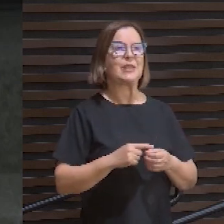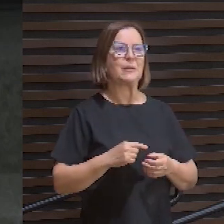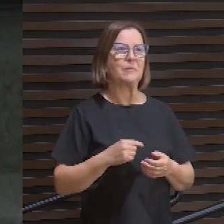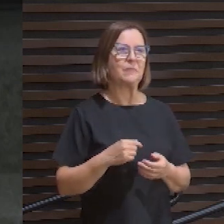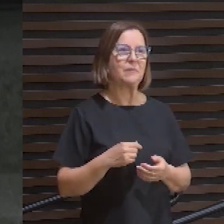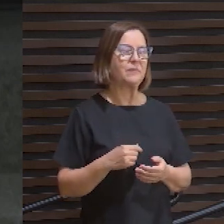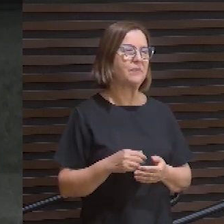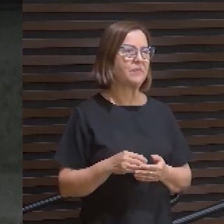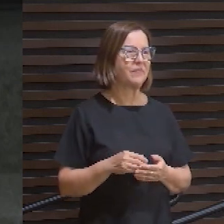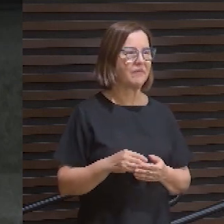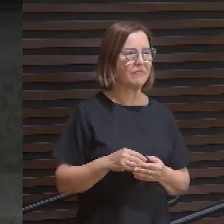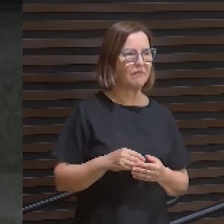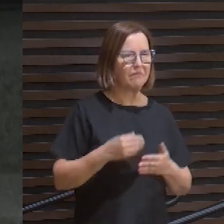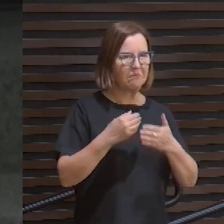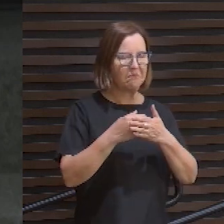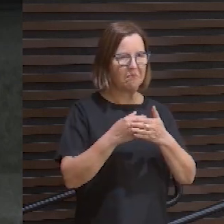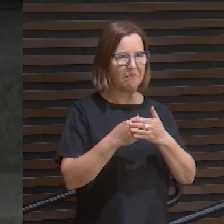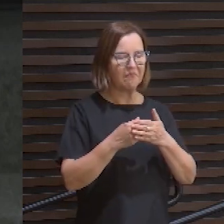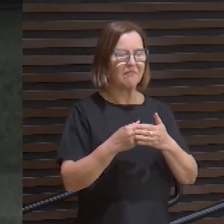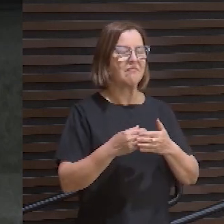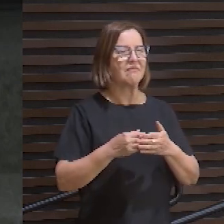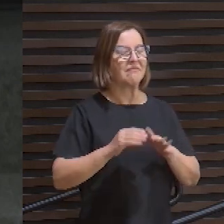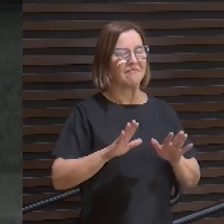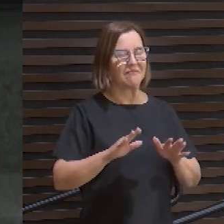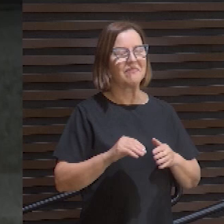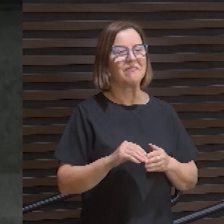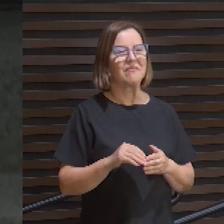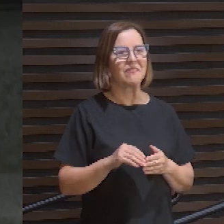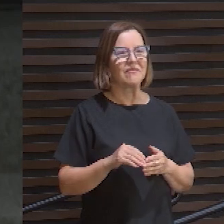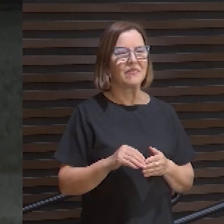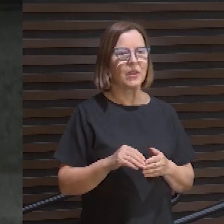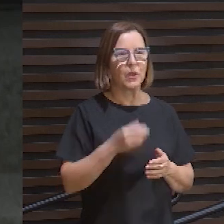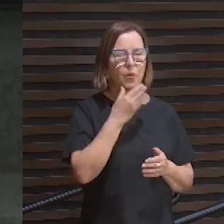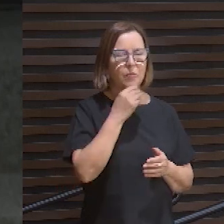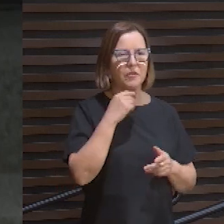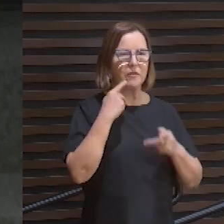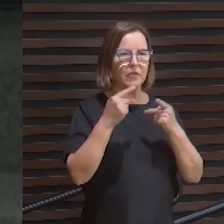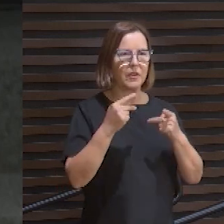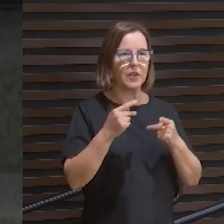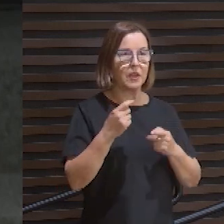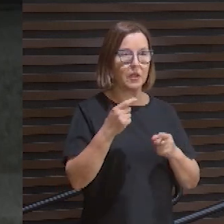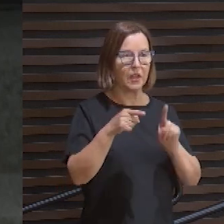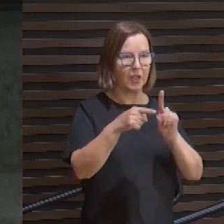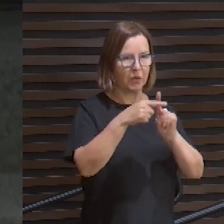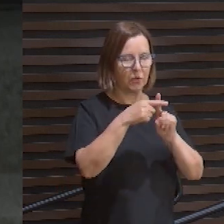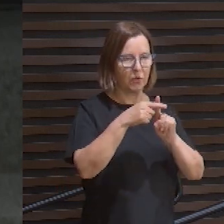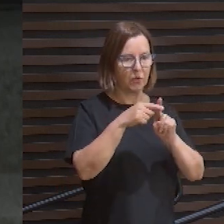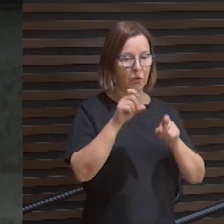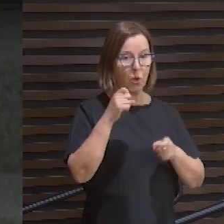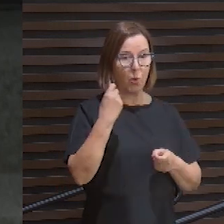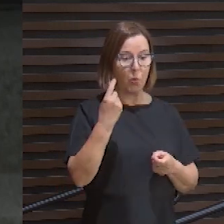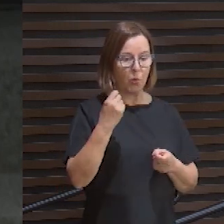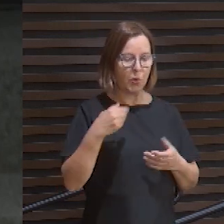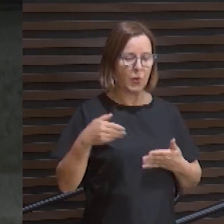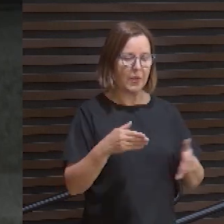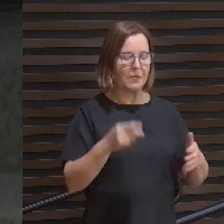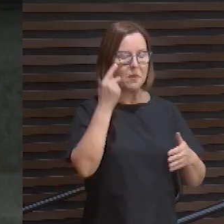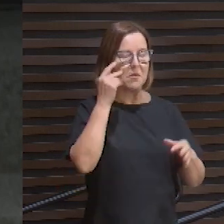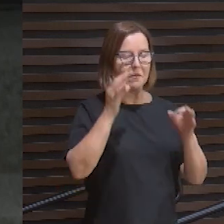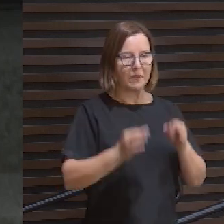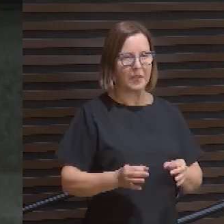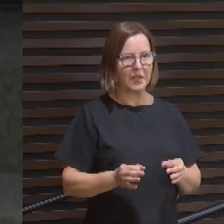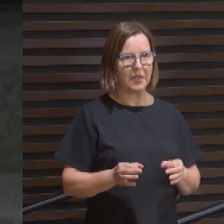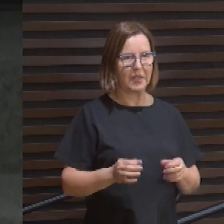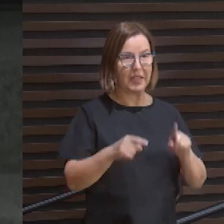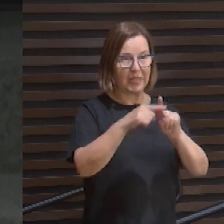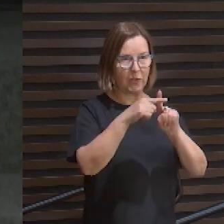templários, né? Ele diz assim, a cruz é o único caminho para a perfeição. Nela, o